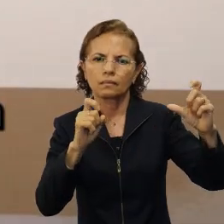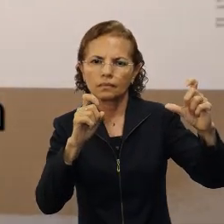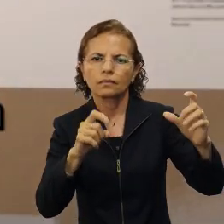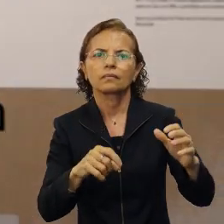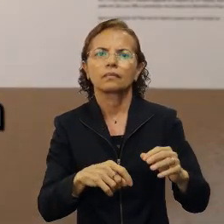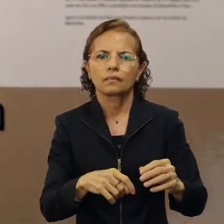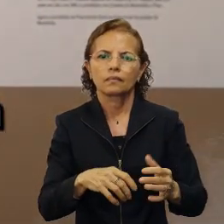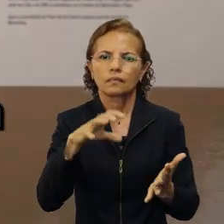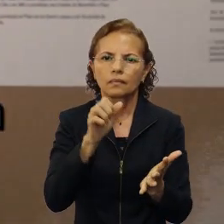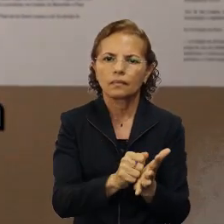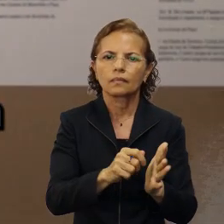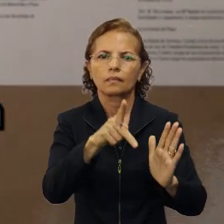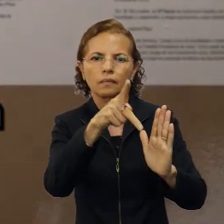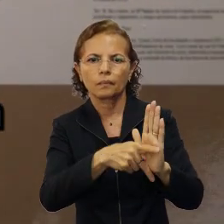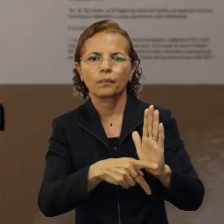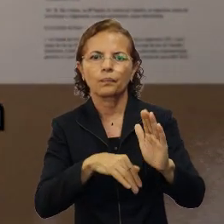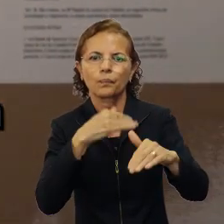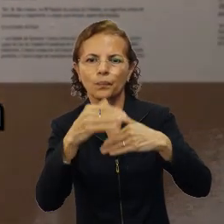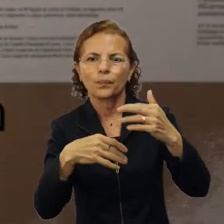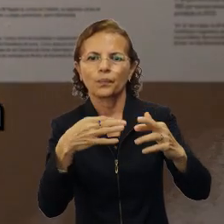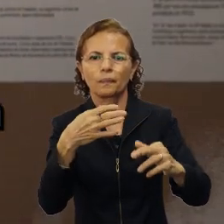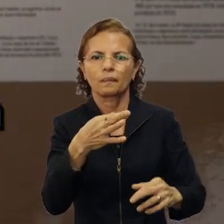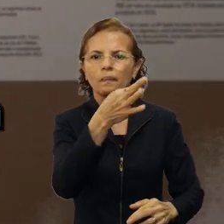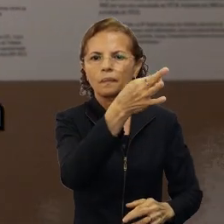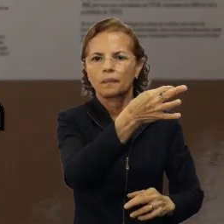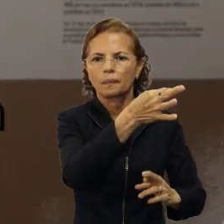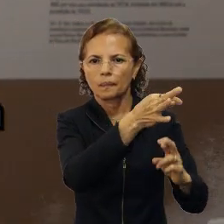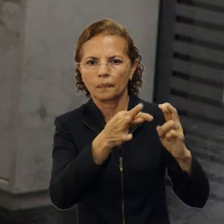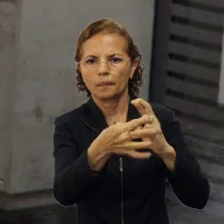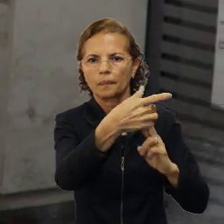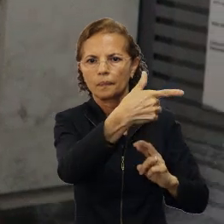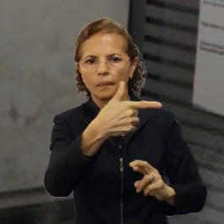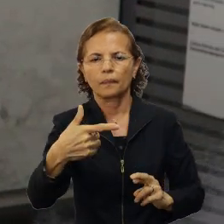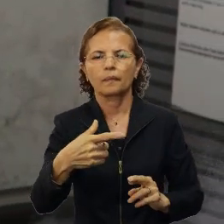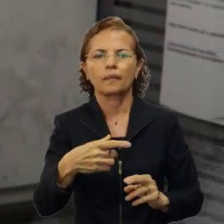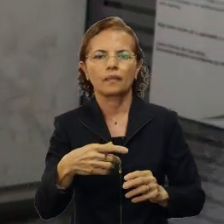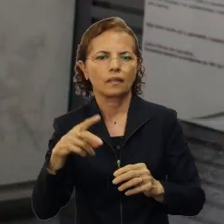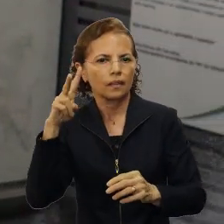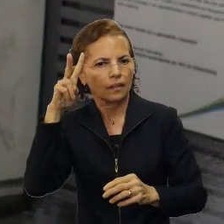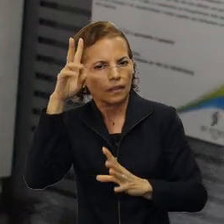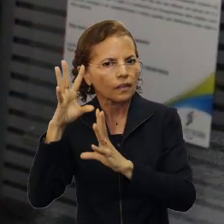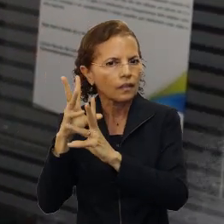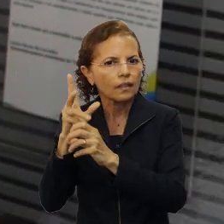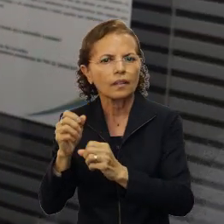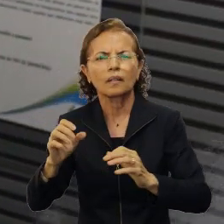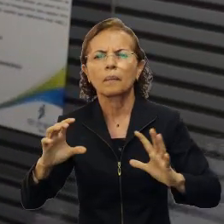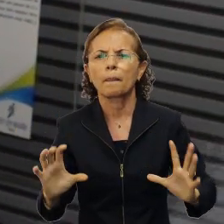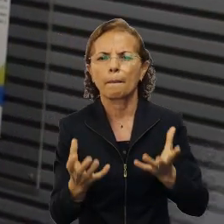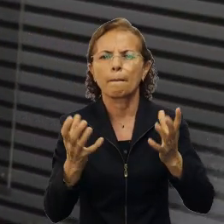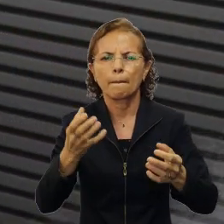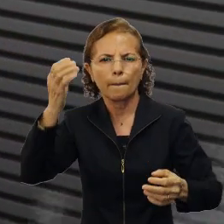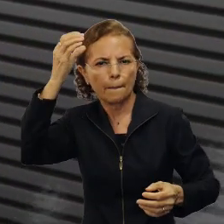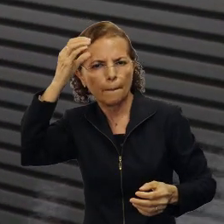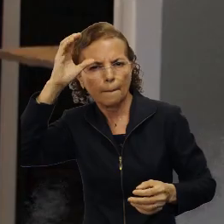e registros dos projetos desenvolvidos pelo Tribunal de forma imersiva. Além de preservar a memória, o CEMEVIC